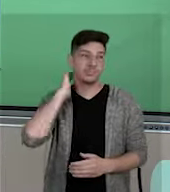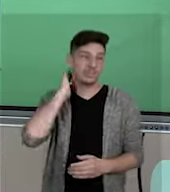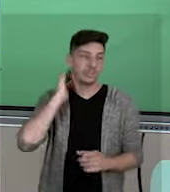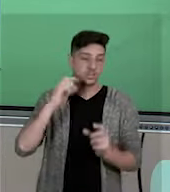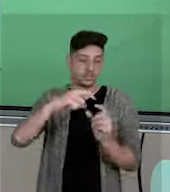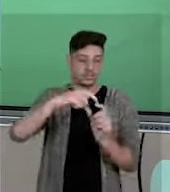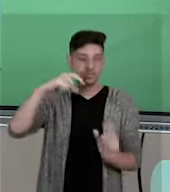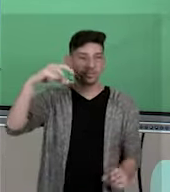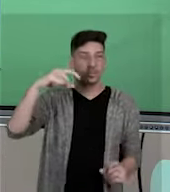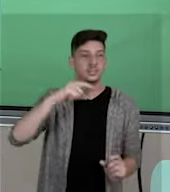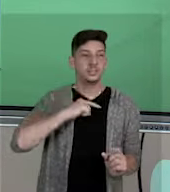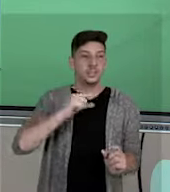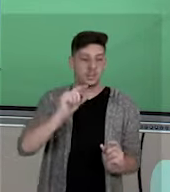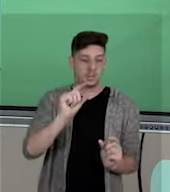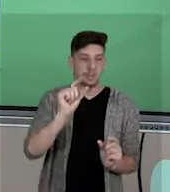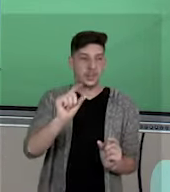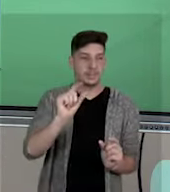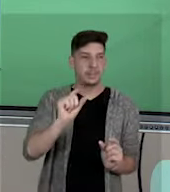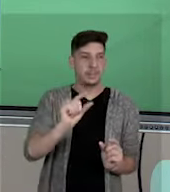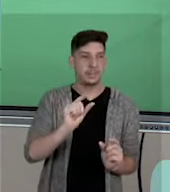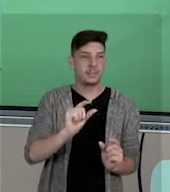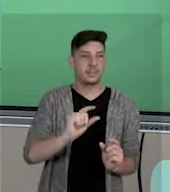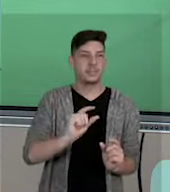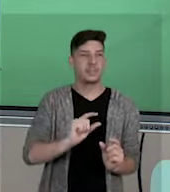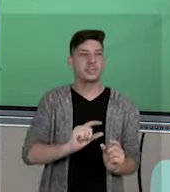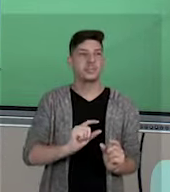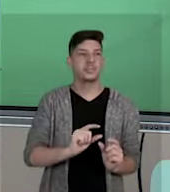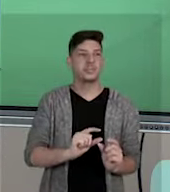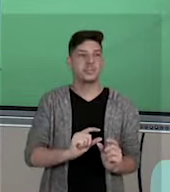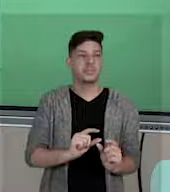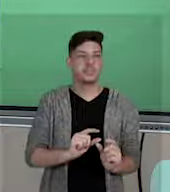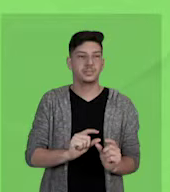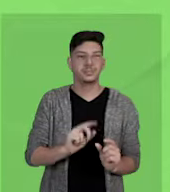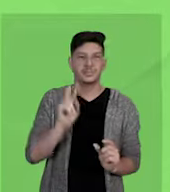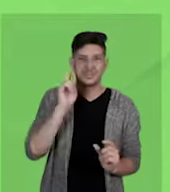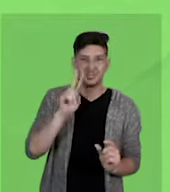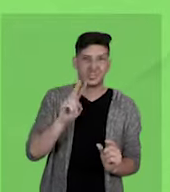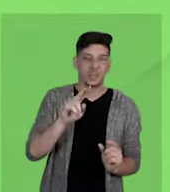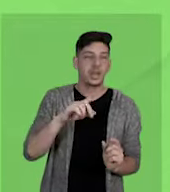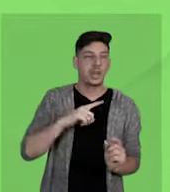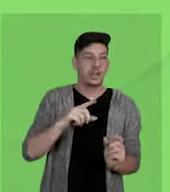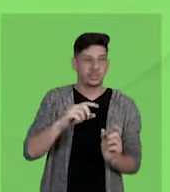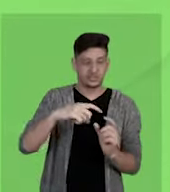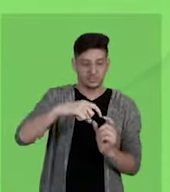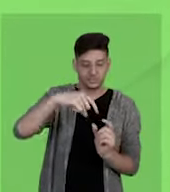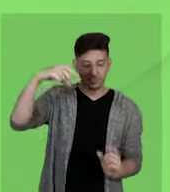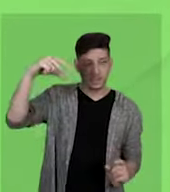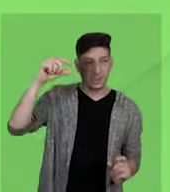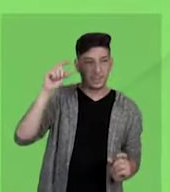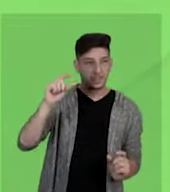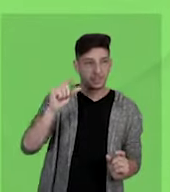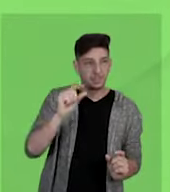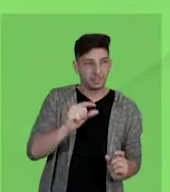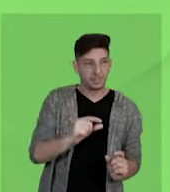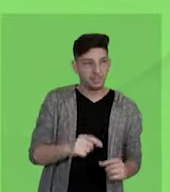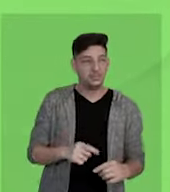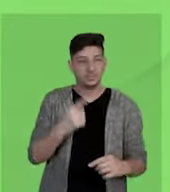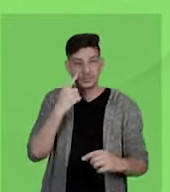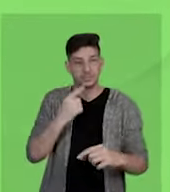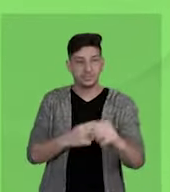conjunto ali de vértebras, que são essas estruturas aqui, e essas vértebras, elas, dentro delas, né, nessa parte